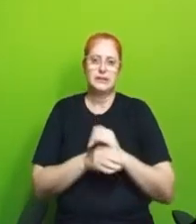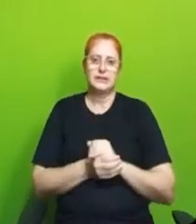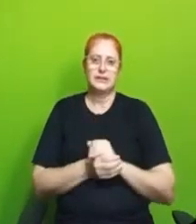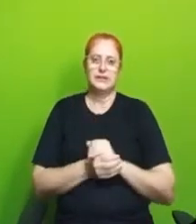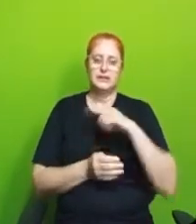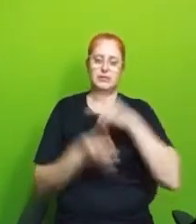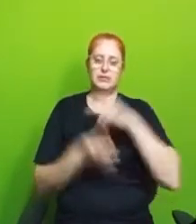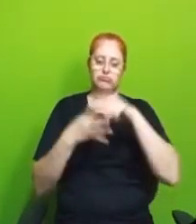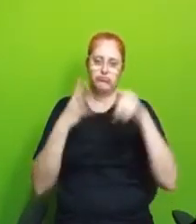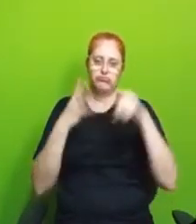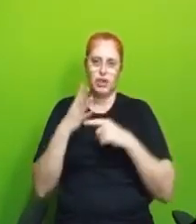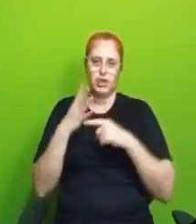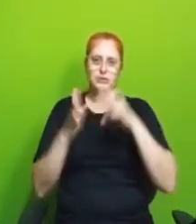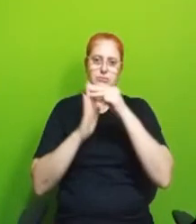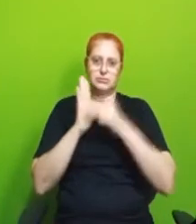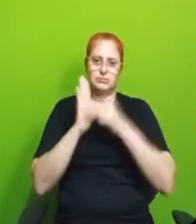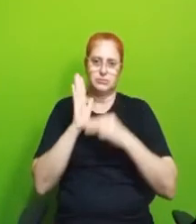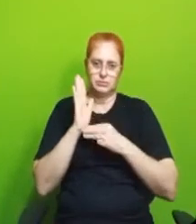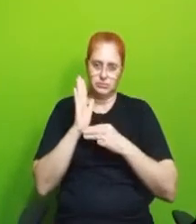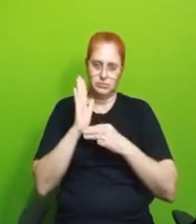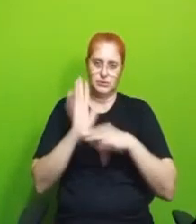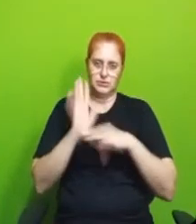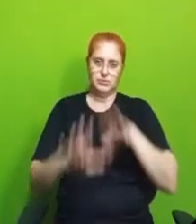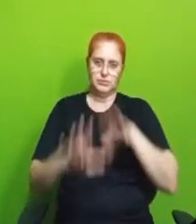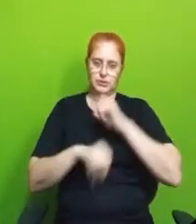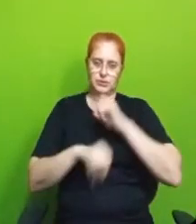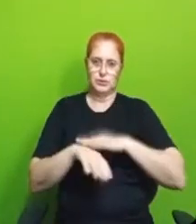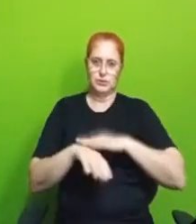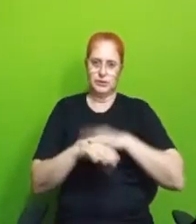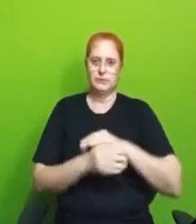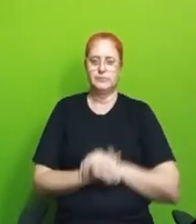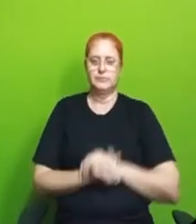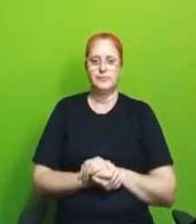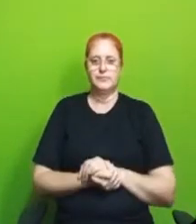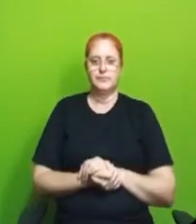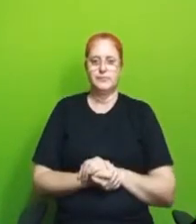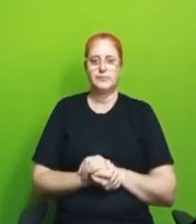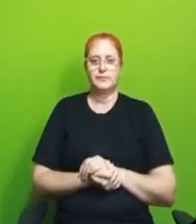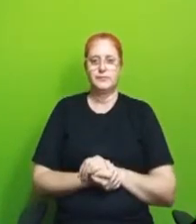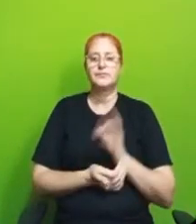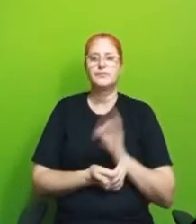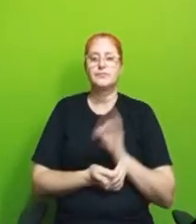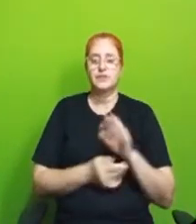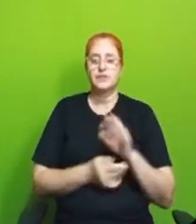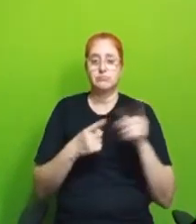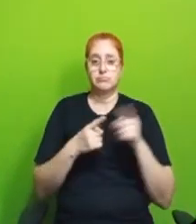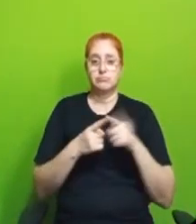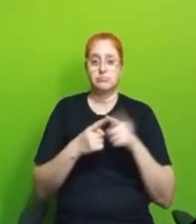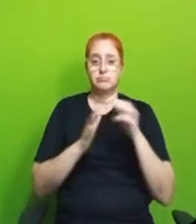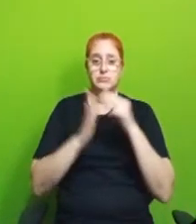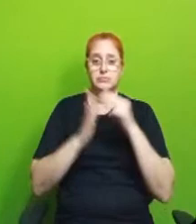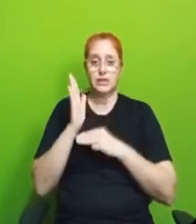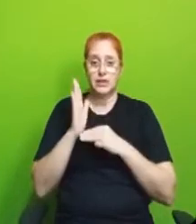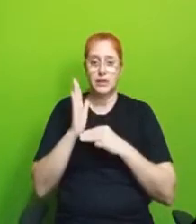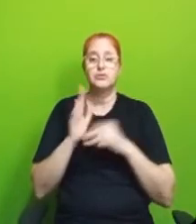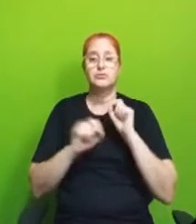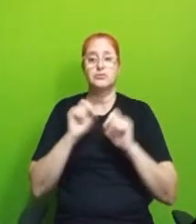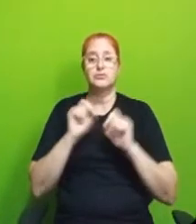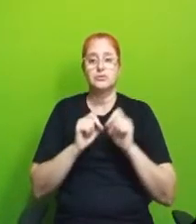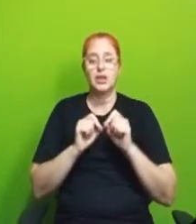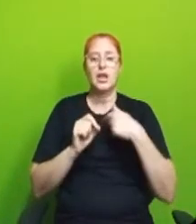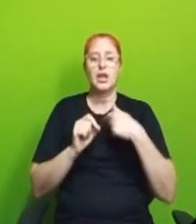de mecanismos de apropriação do tempo, né? Uhum. Isso. A primeira modalidade que eu identifiquei